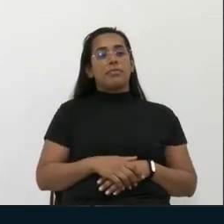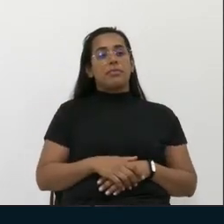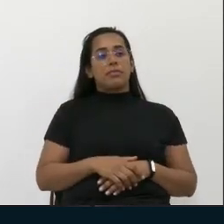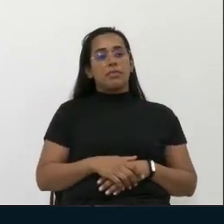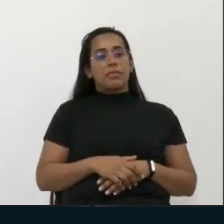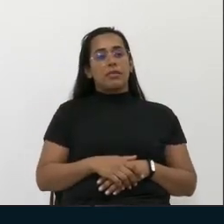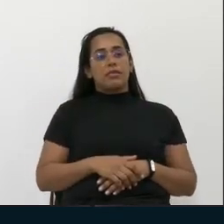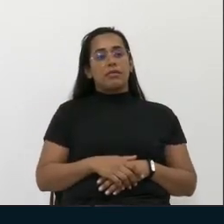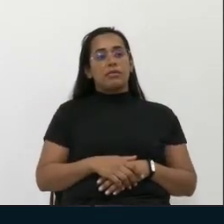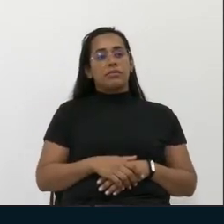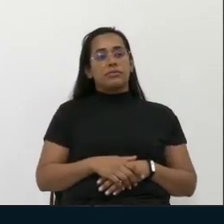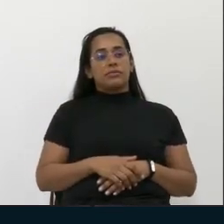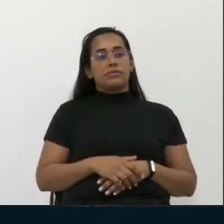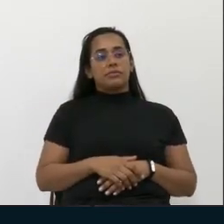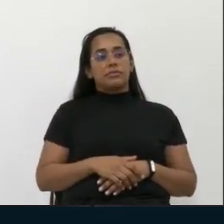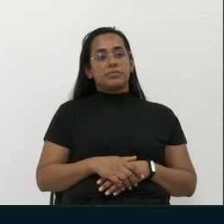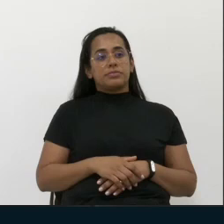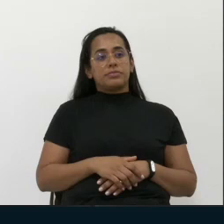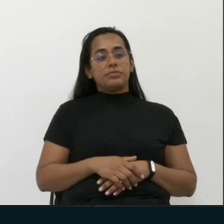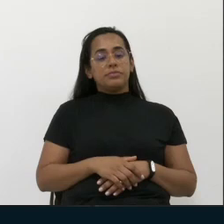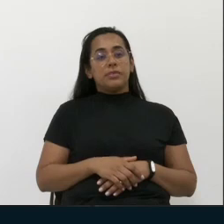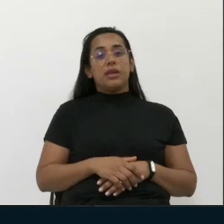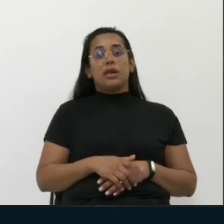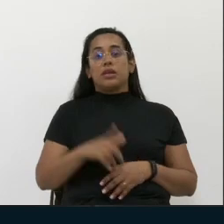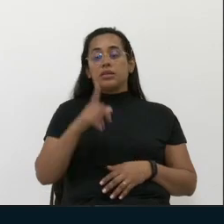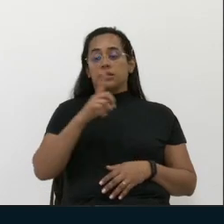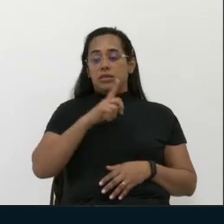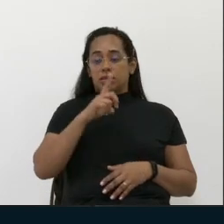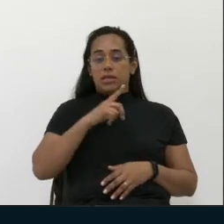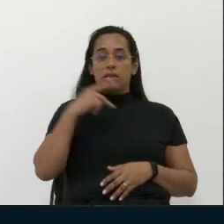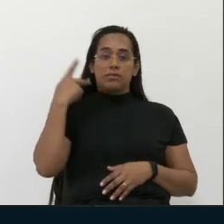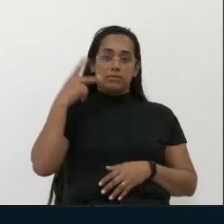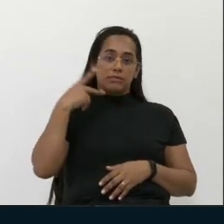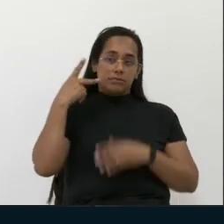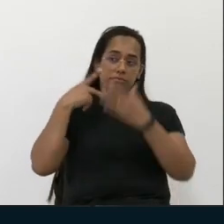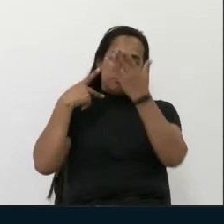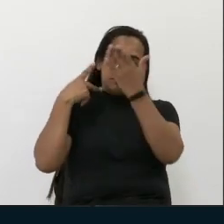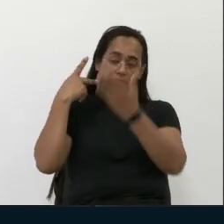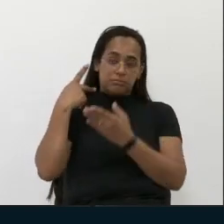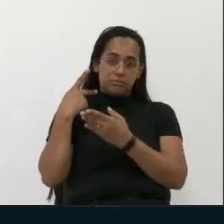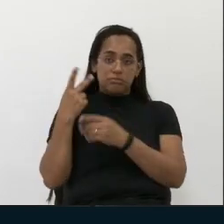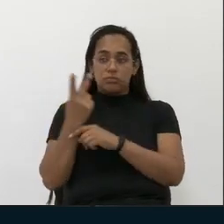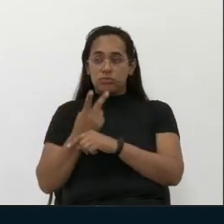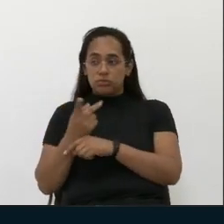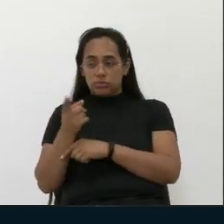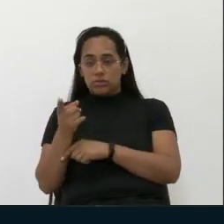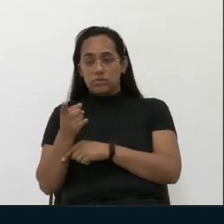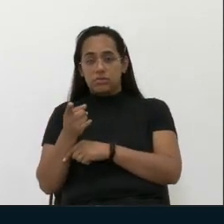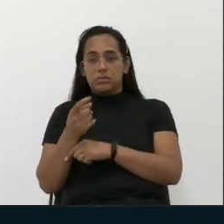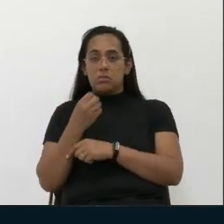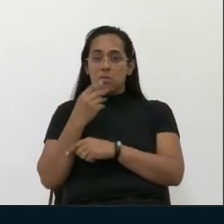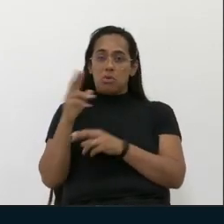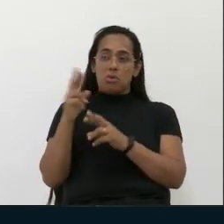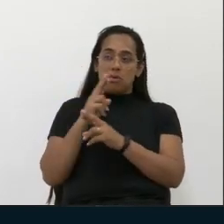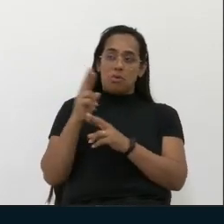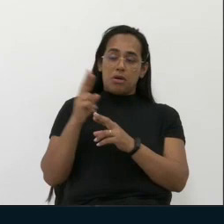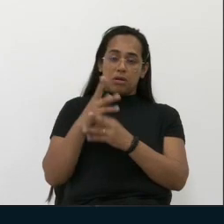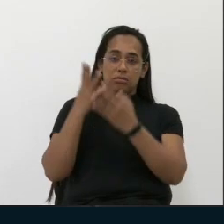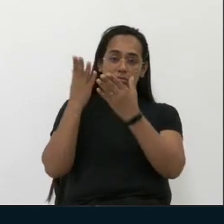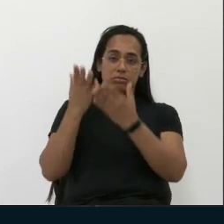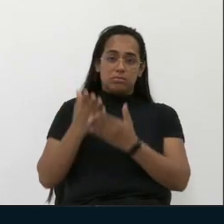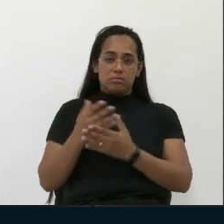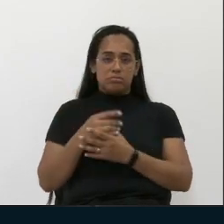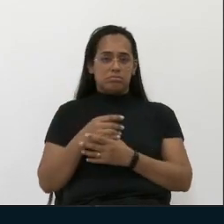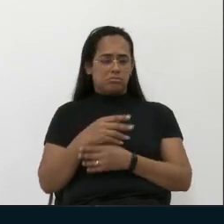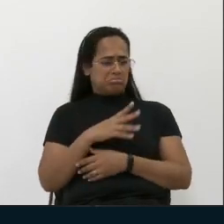de creche. Que tem um vereador, procura ele, que é bom vocês terem uma relação com o vereador. Fala assim, nós não conhecemos o vereador daqui,